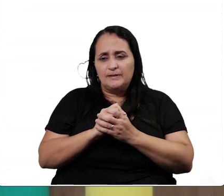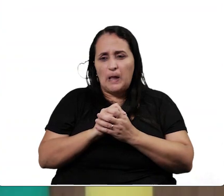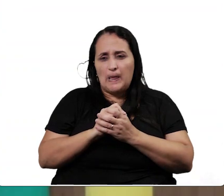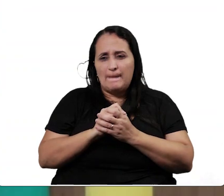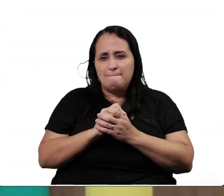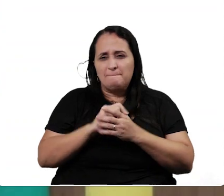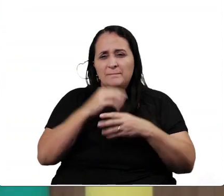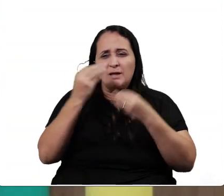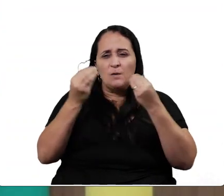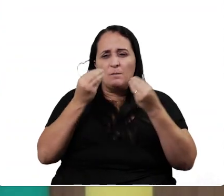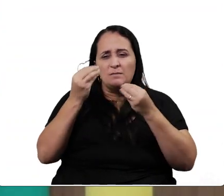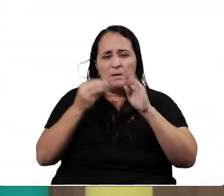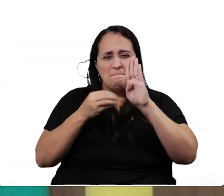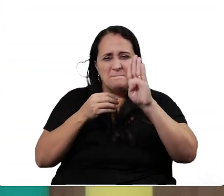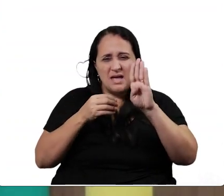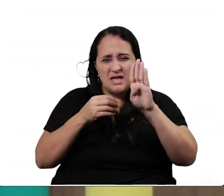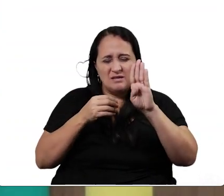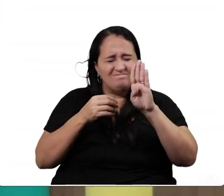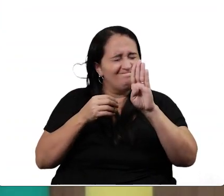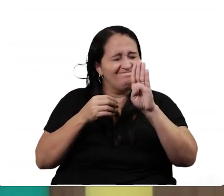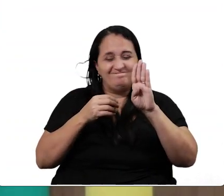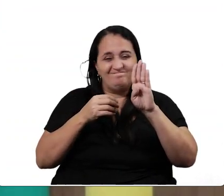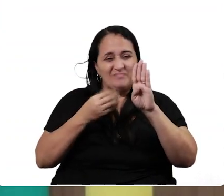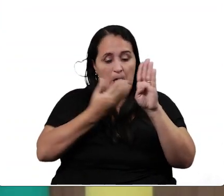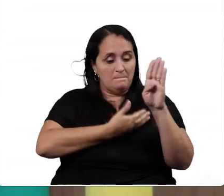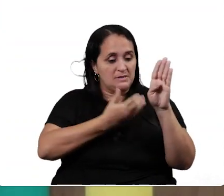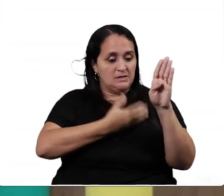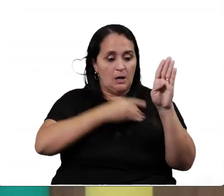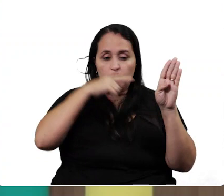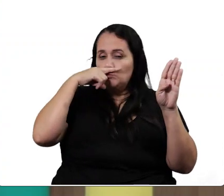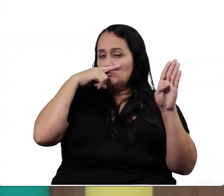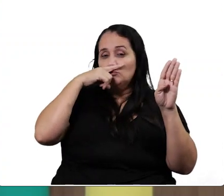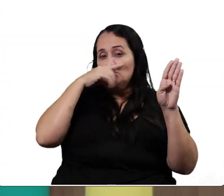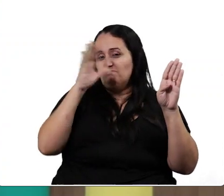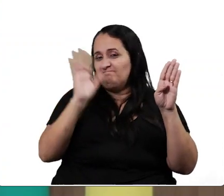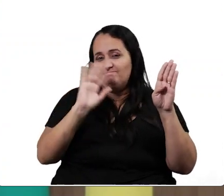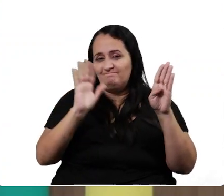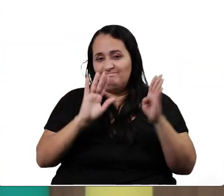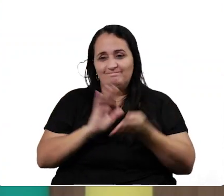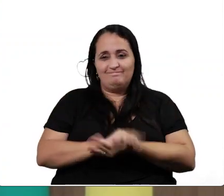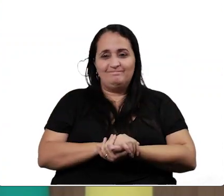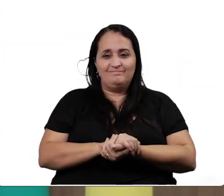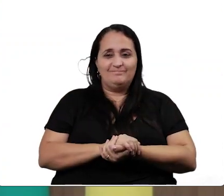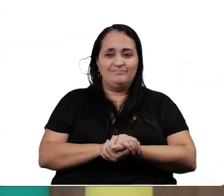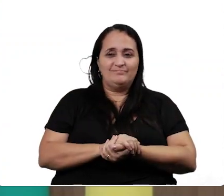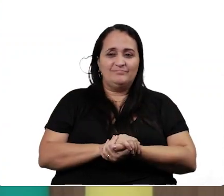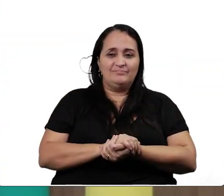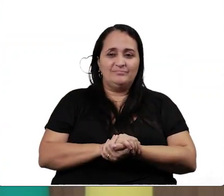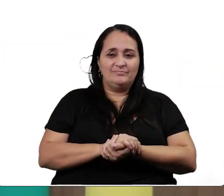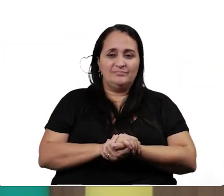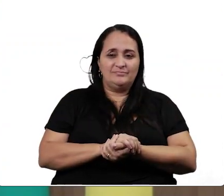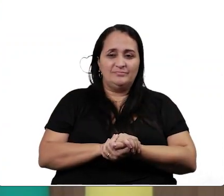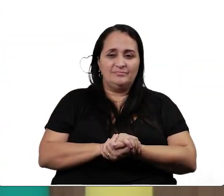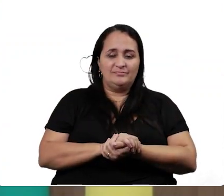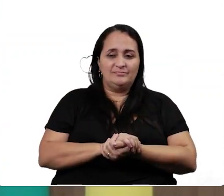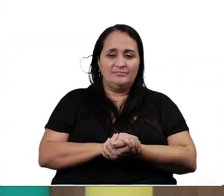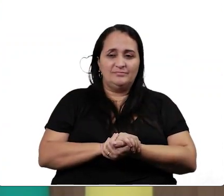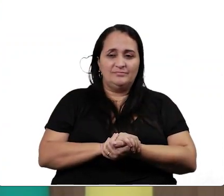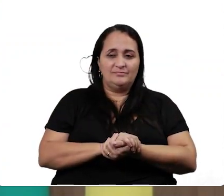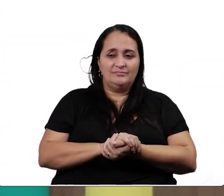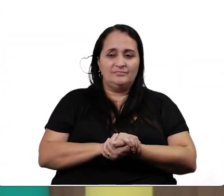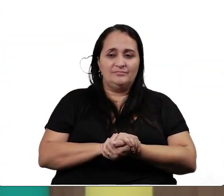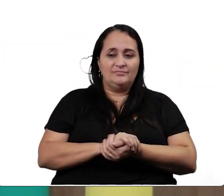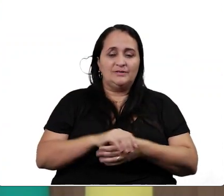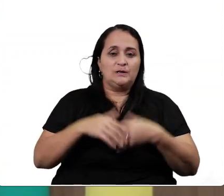letra D não tem nada a ver falar de amizade sincera. Mas vamos lá, seu tempo. Terminando.